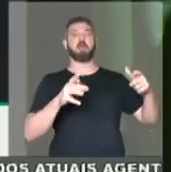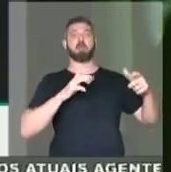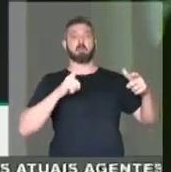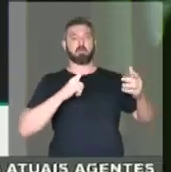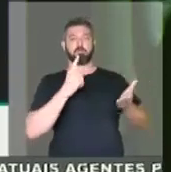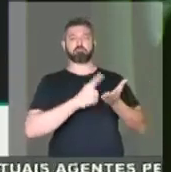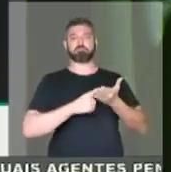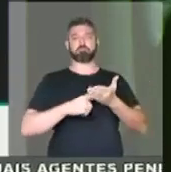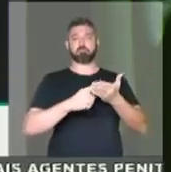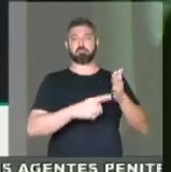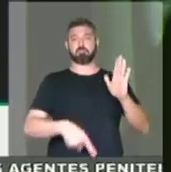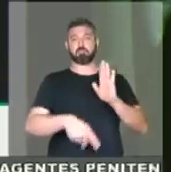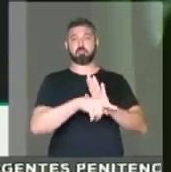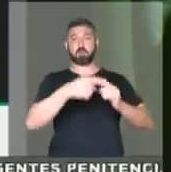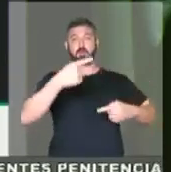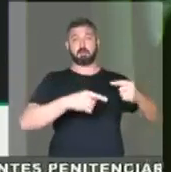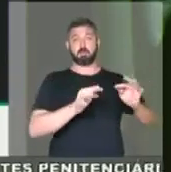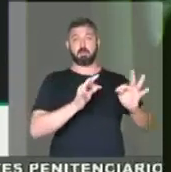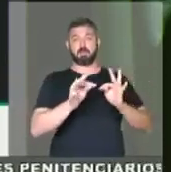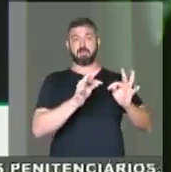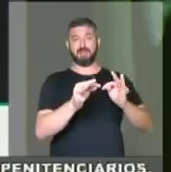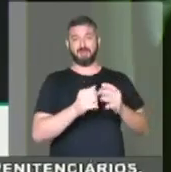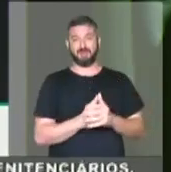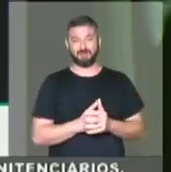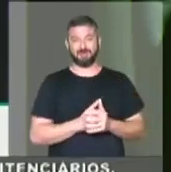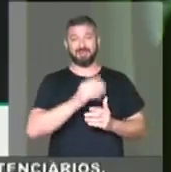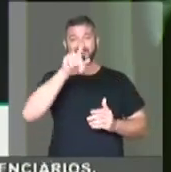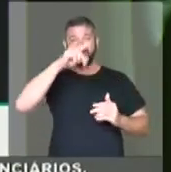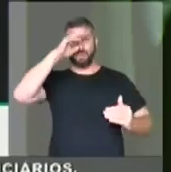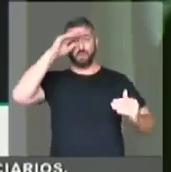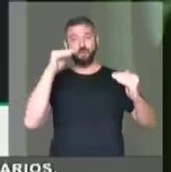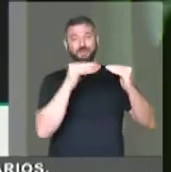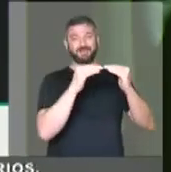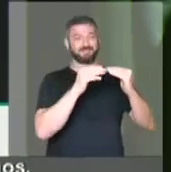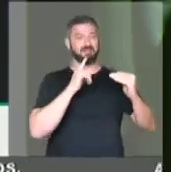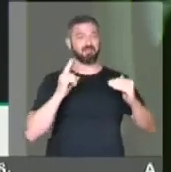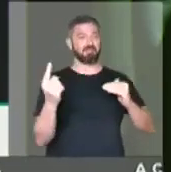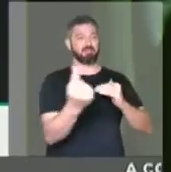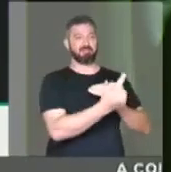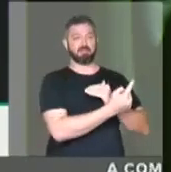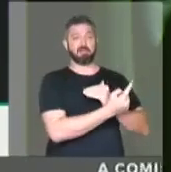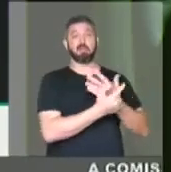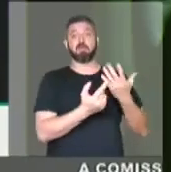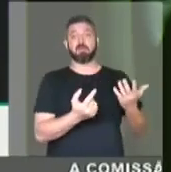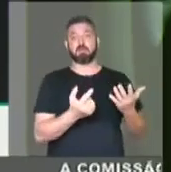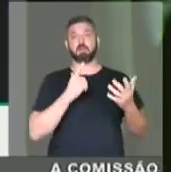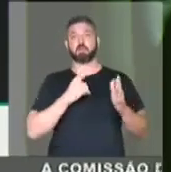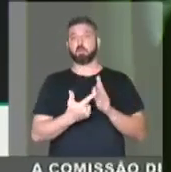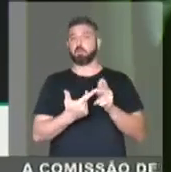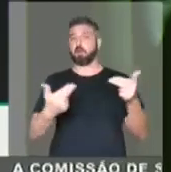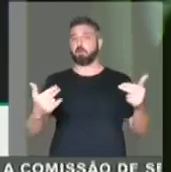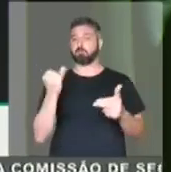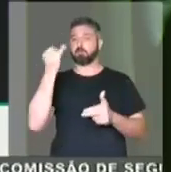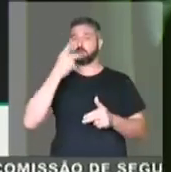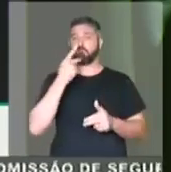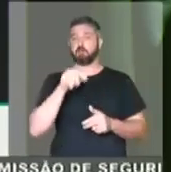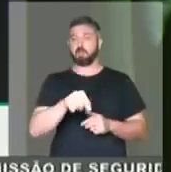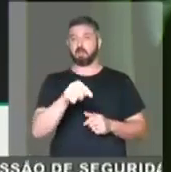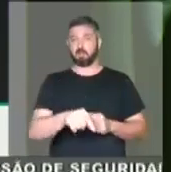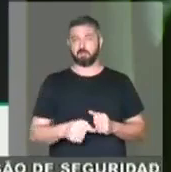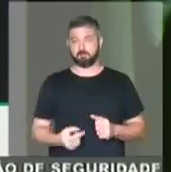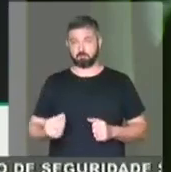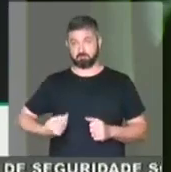formadas a partir de um debate técnico, a partir de consenso. E, nesse sentido, há um destaque importante a ser feito.